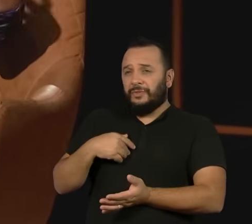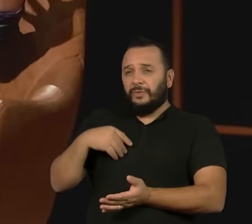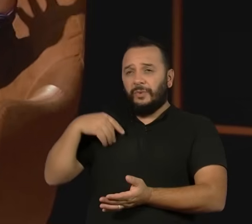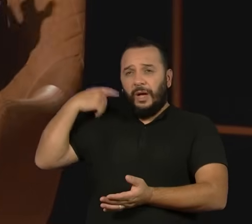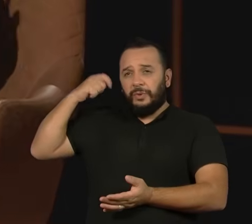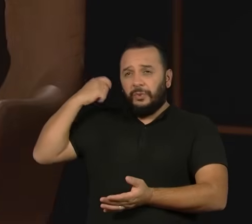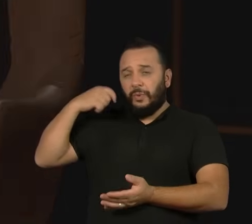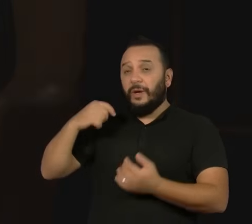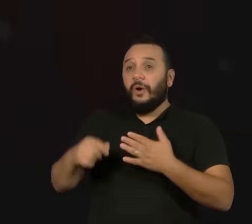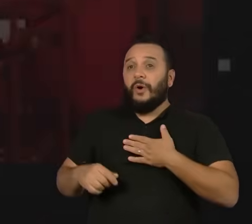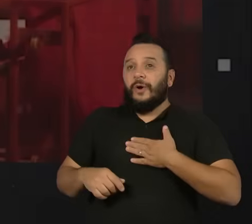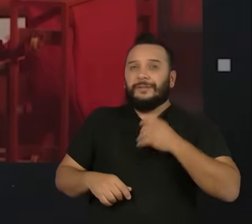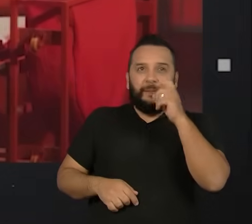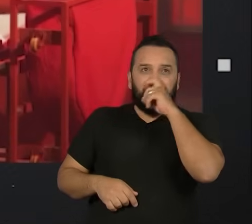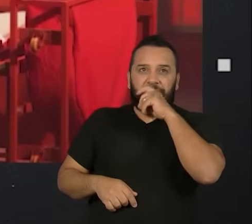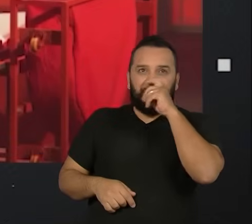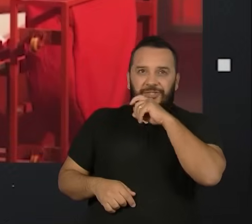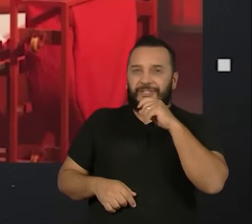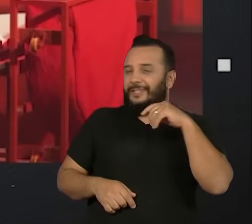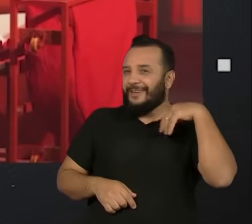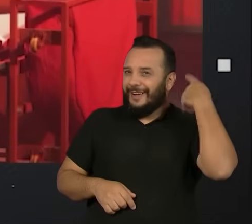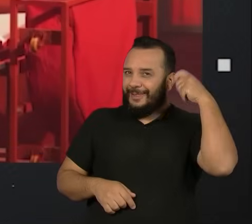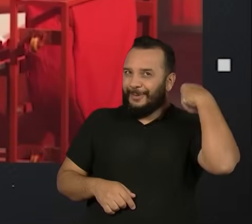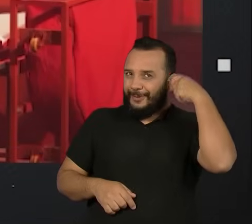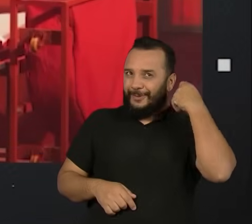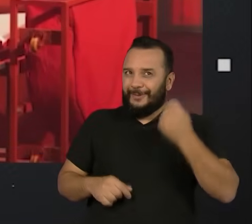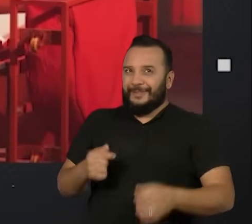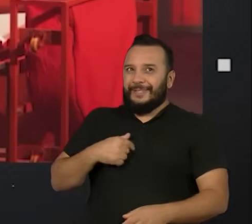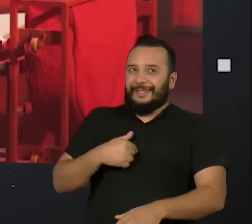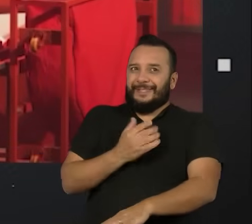gosto desse exercício da mentira, do